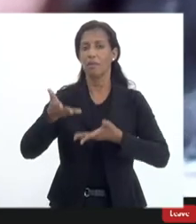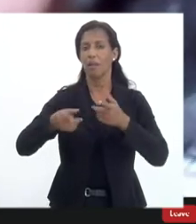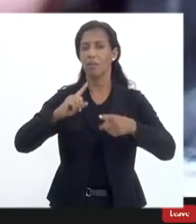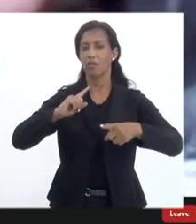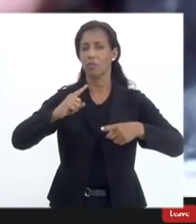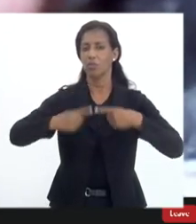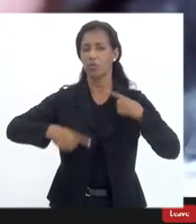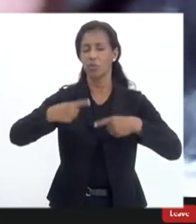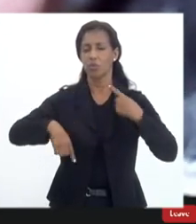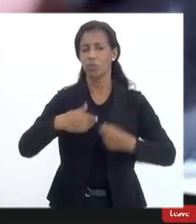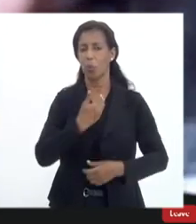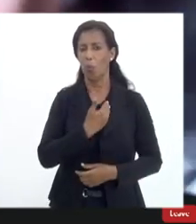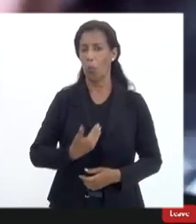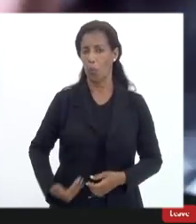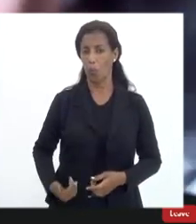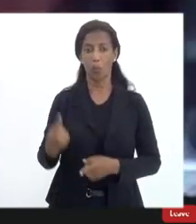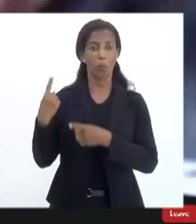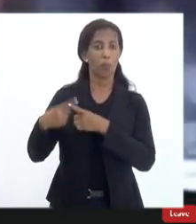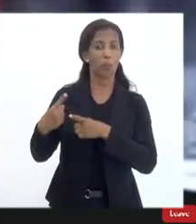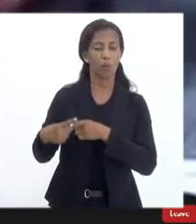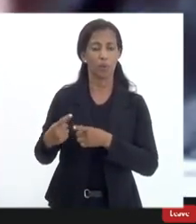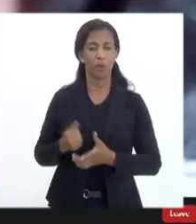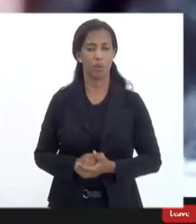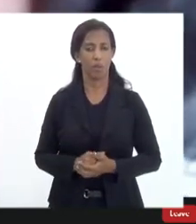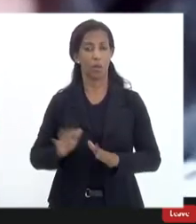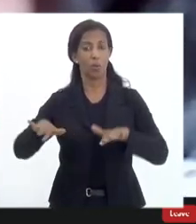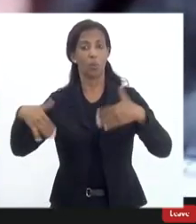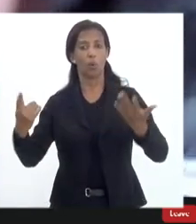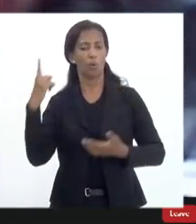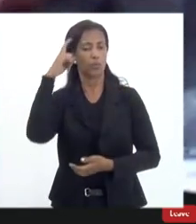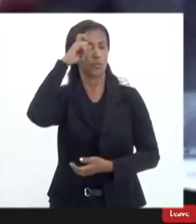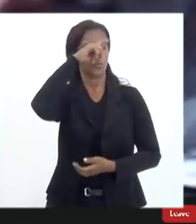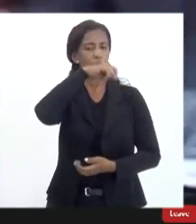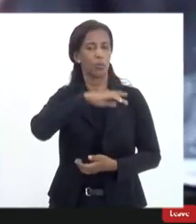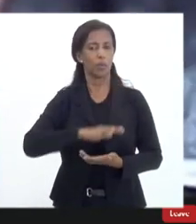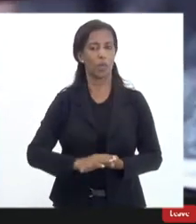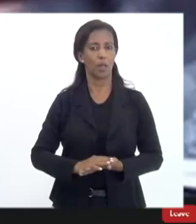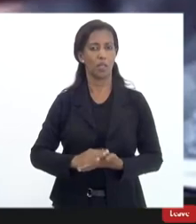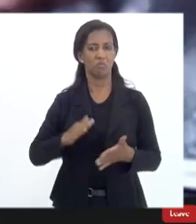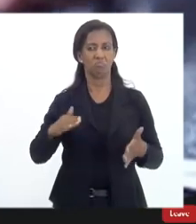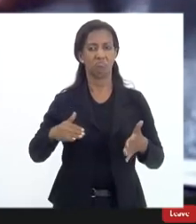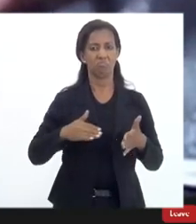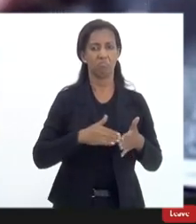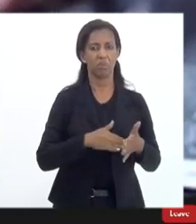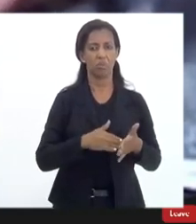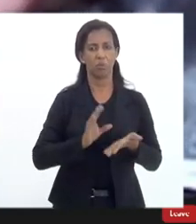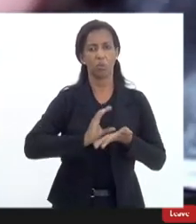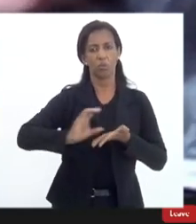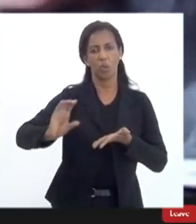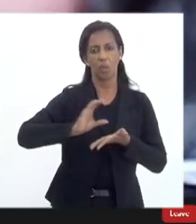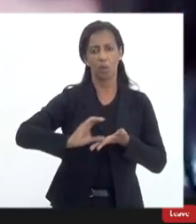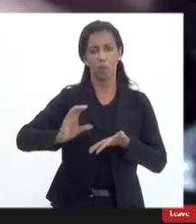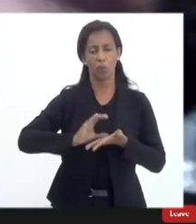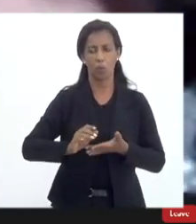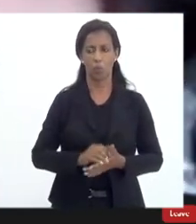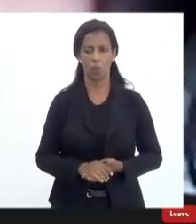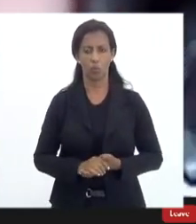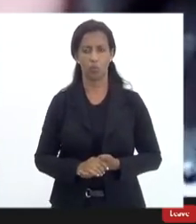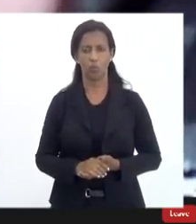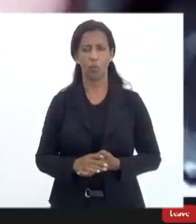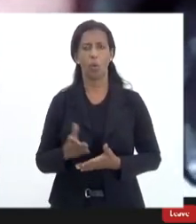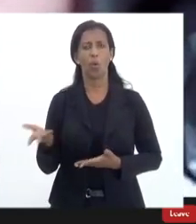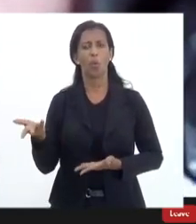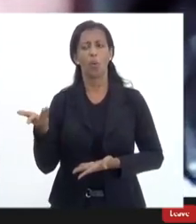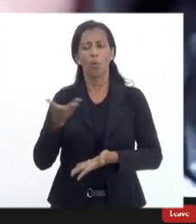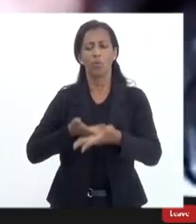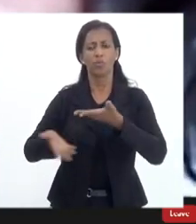poder público estadual. O porquê? Qual a dificuldade, o impedimento de utilização desses recursos? Fora as transferências